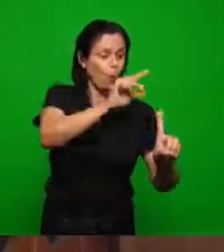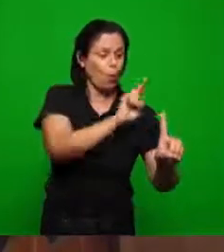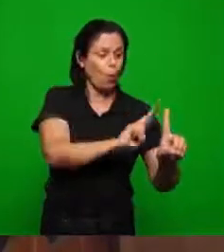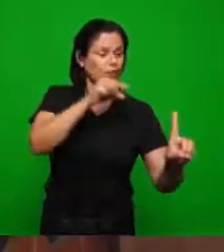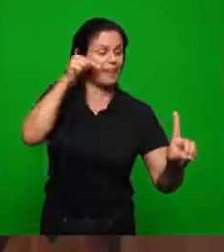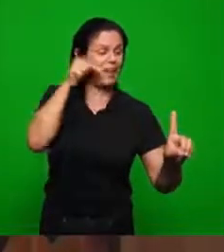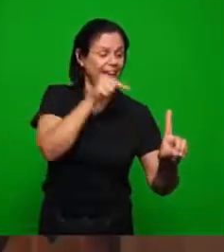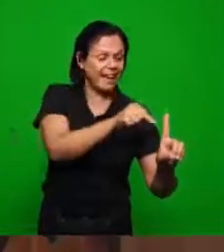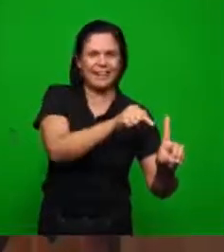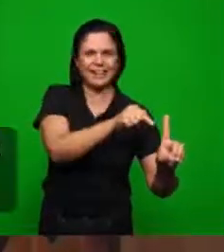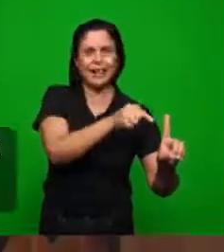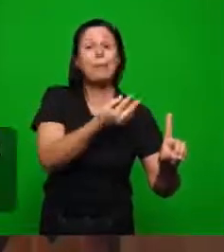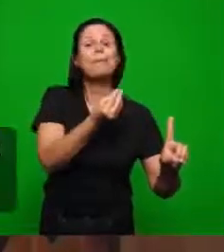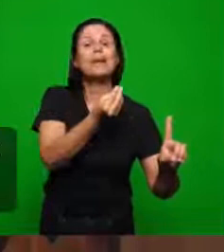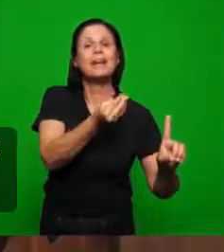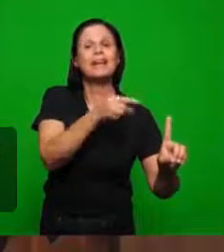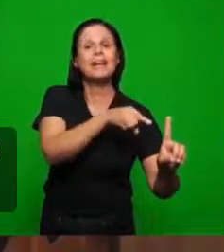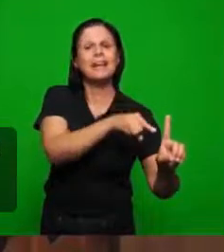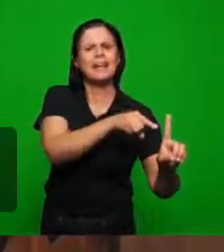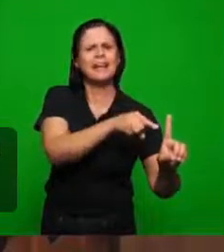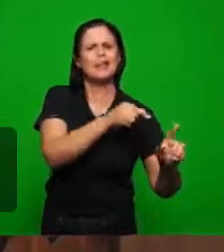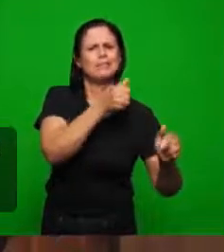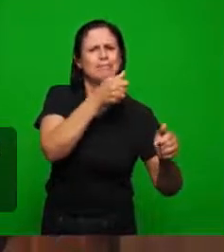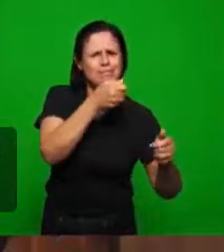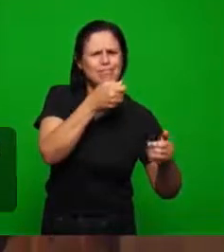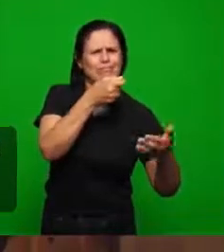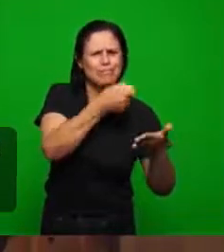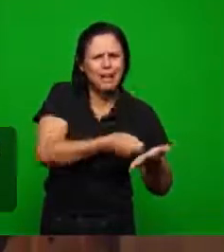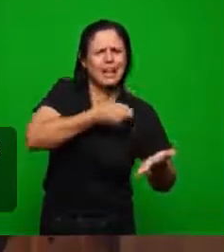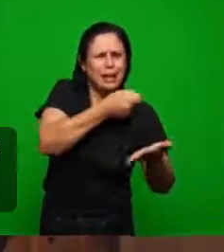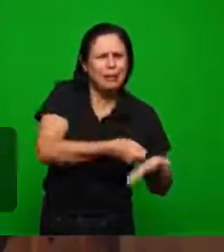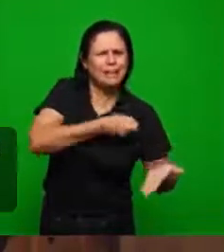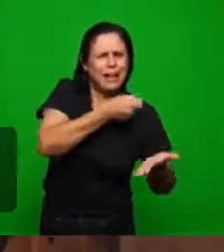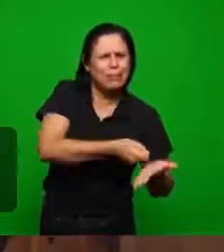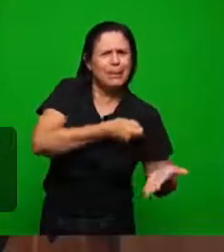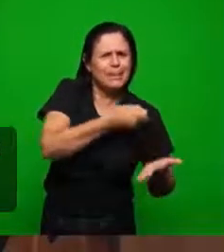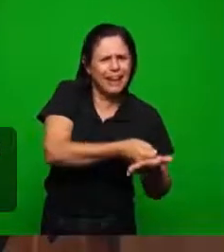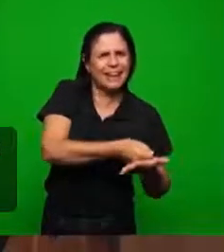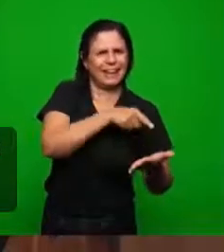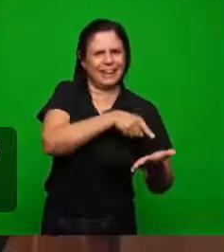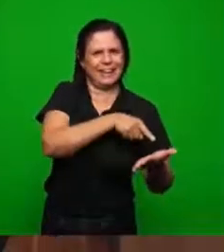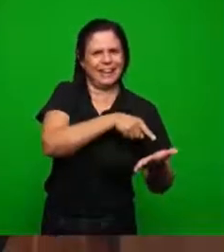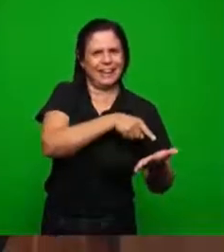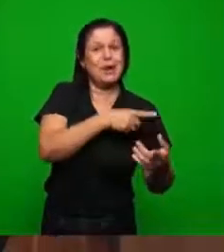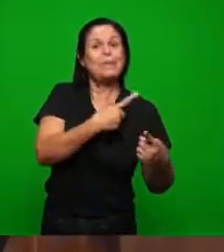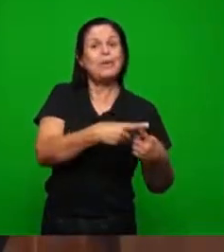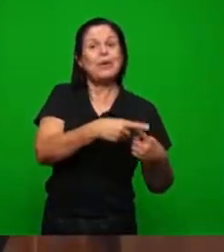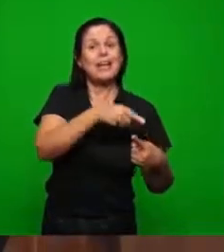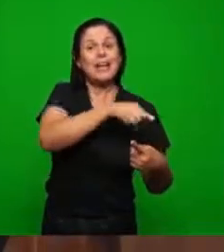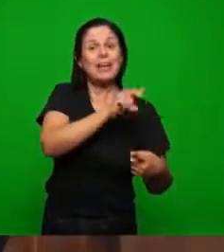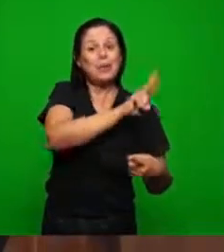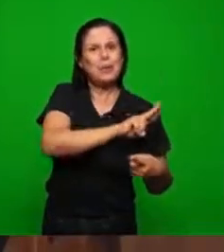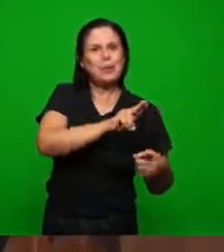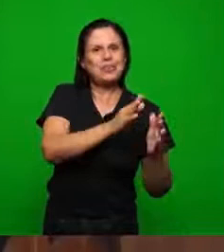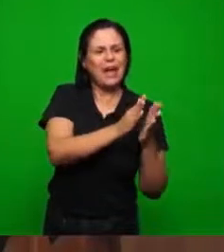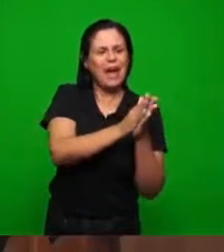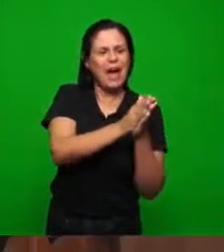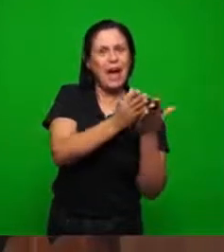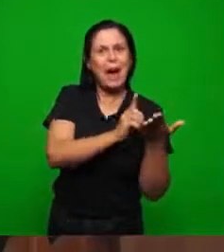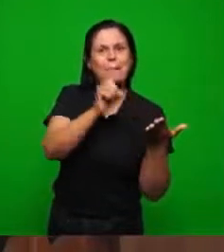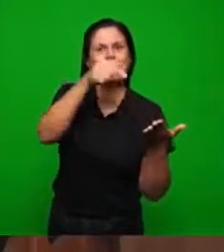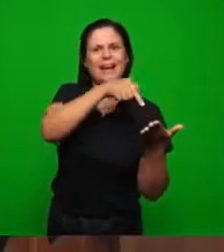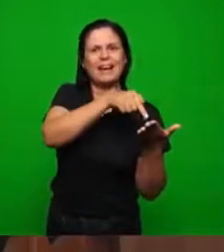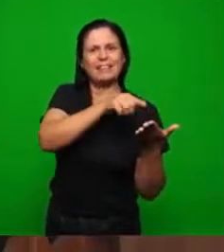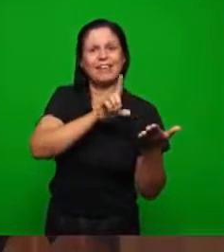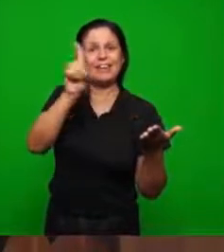homem para que ele batalhe com a espada da boca. Amém. Ele usa a palavra na boca